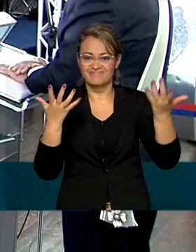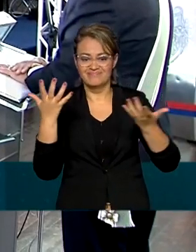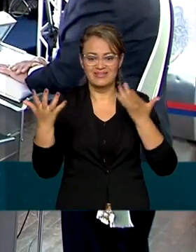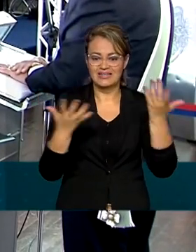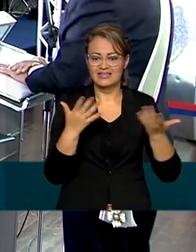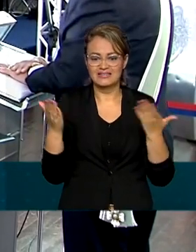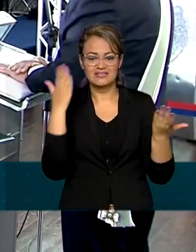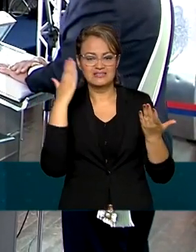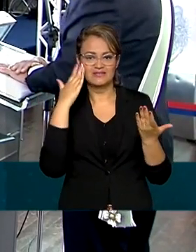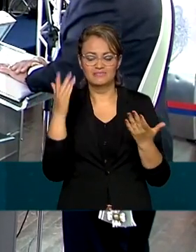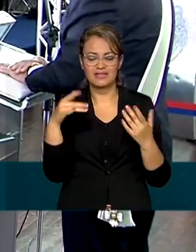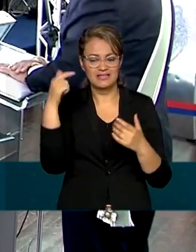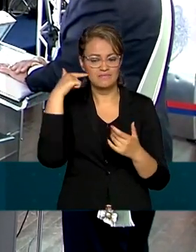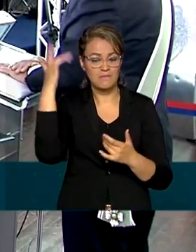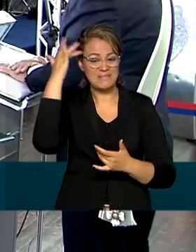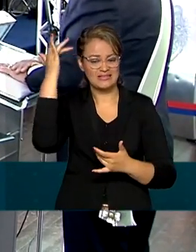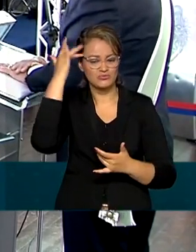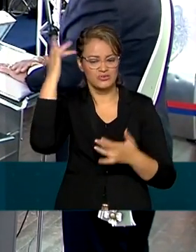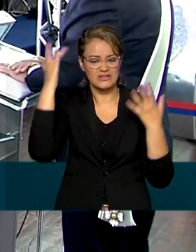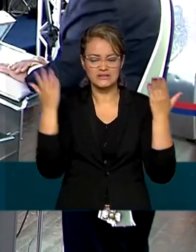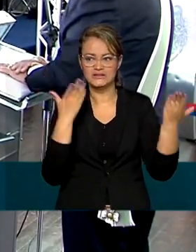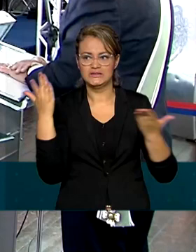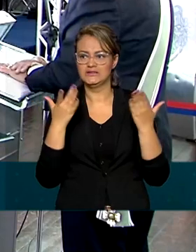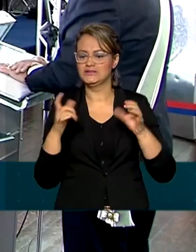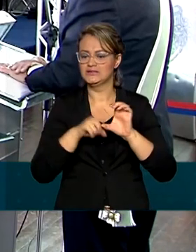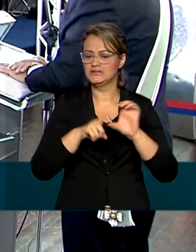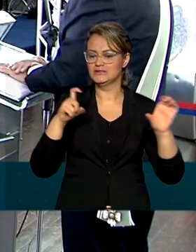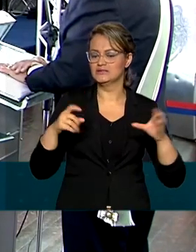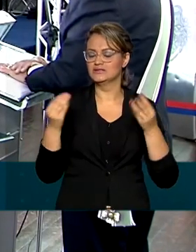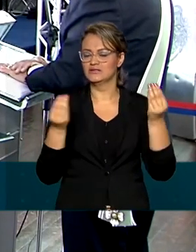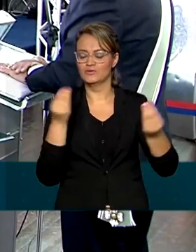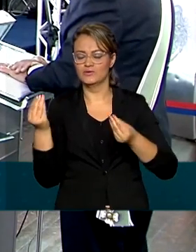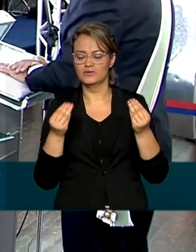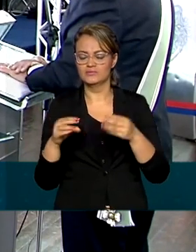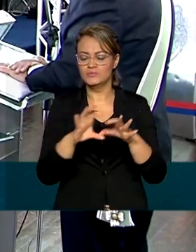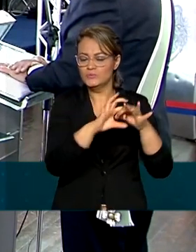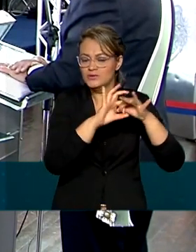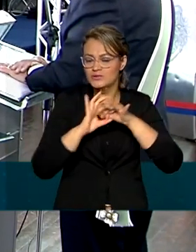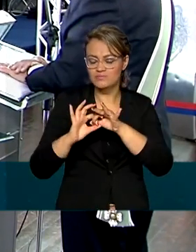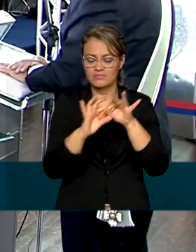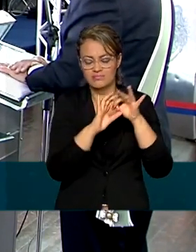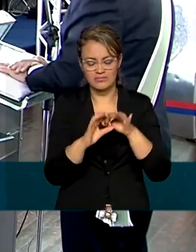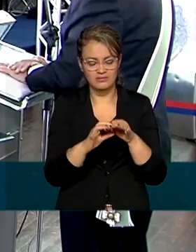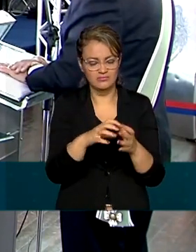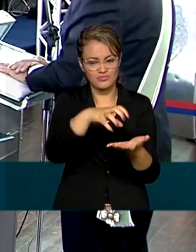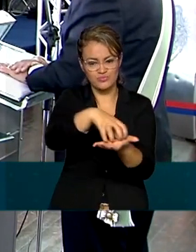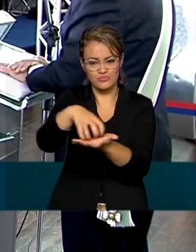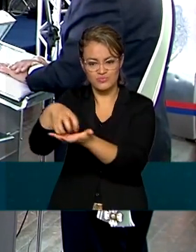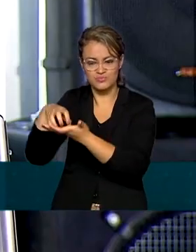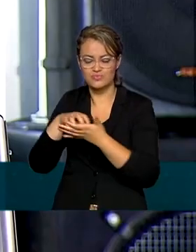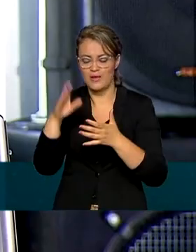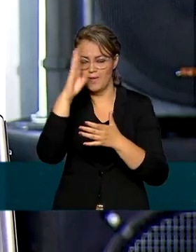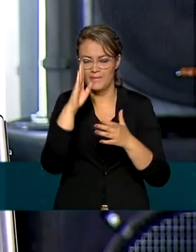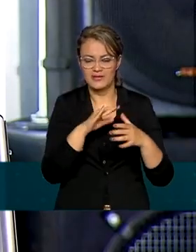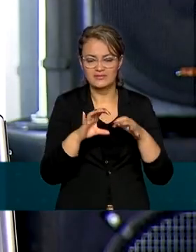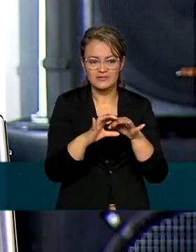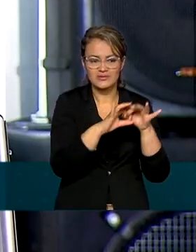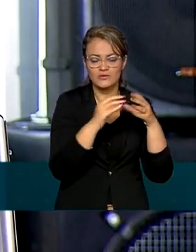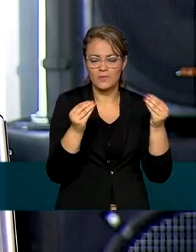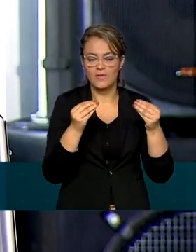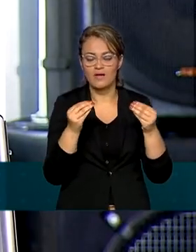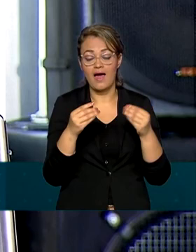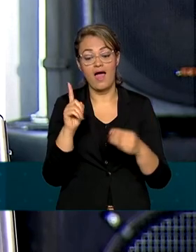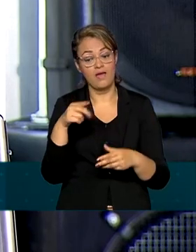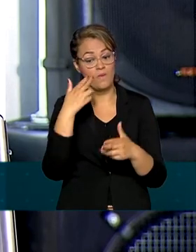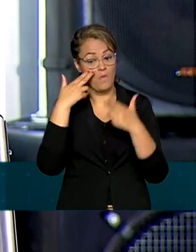à prova a maturidade, à independência e à harmonia das instituições democráticas brasileiras. O